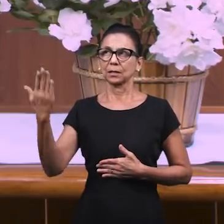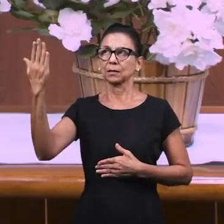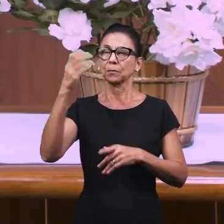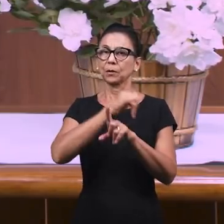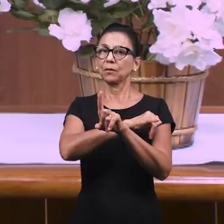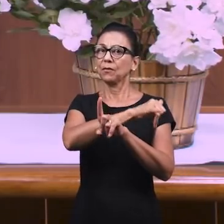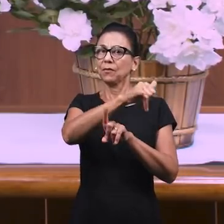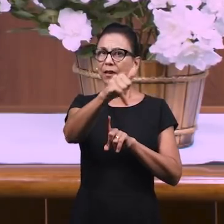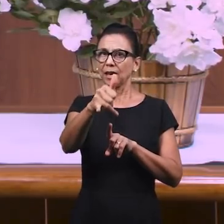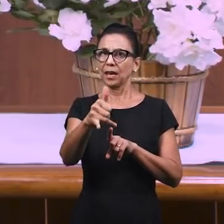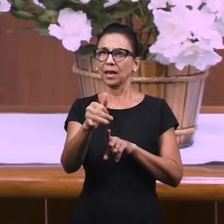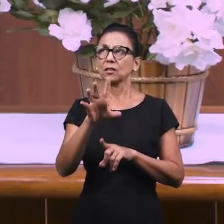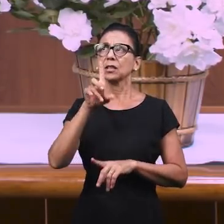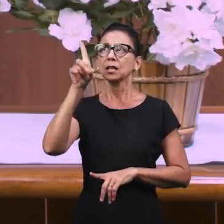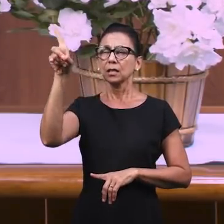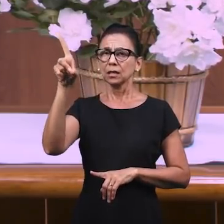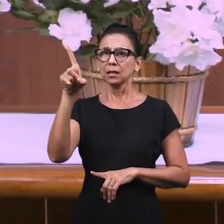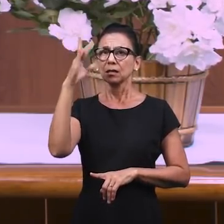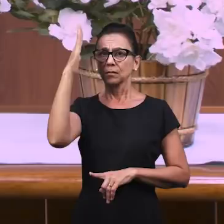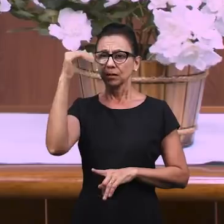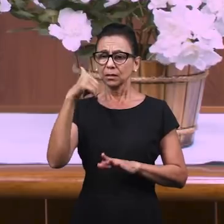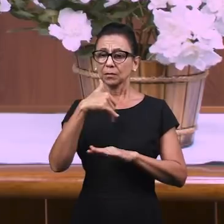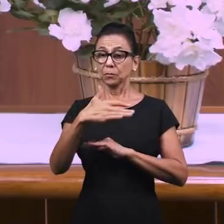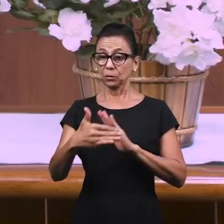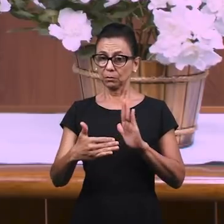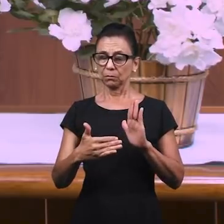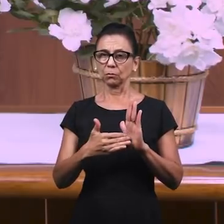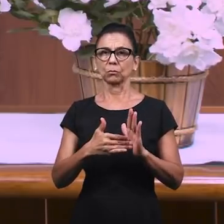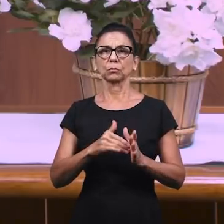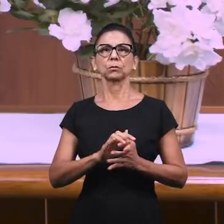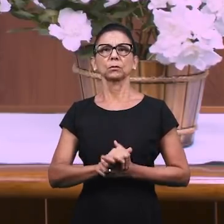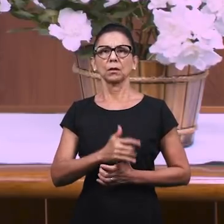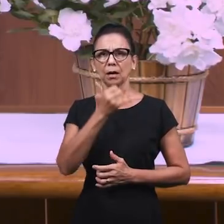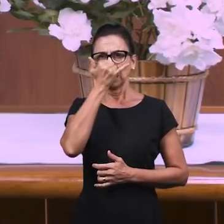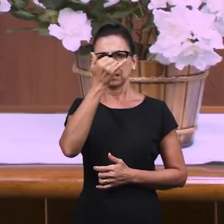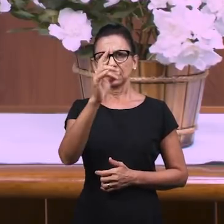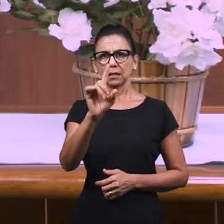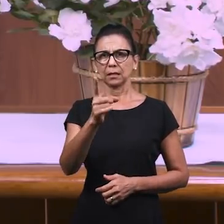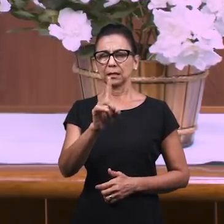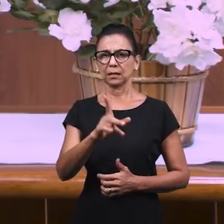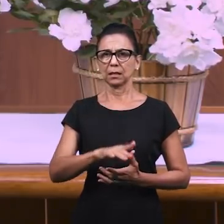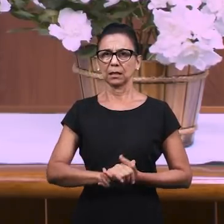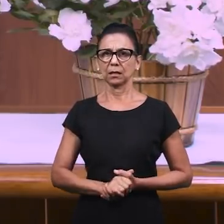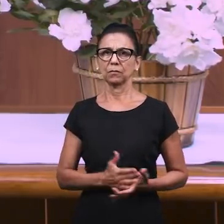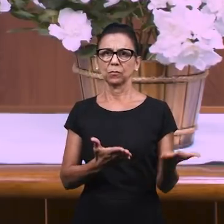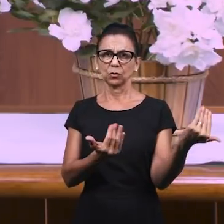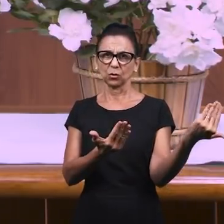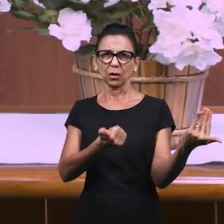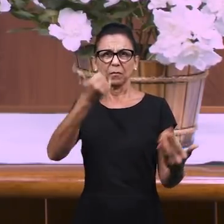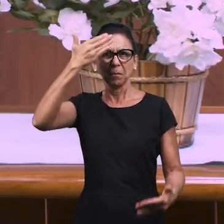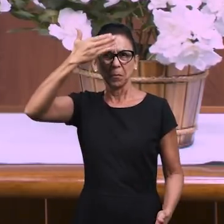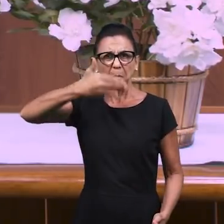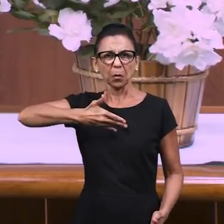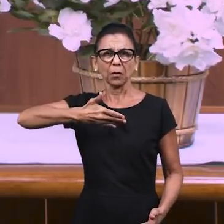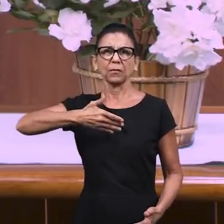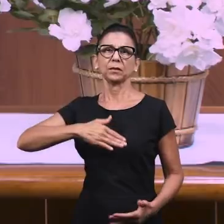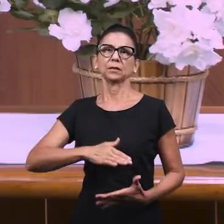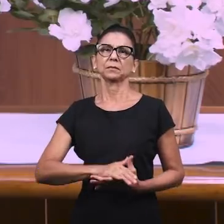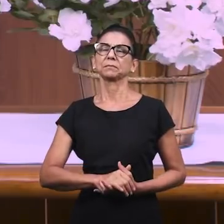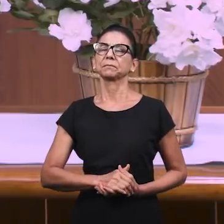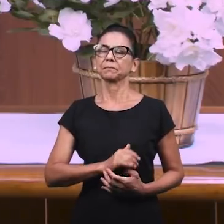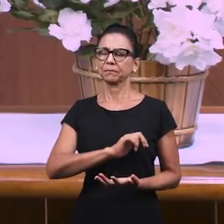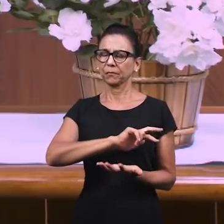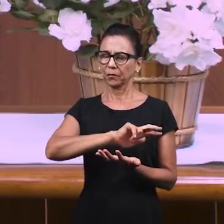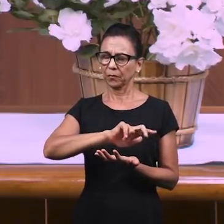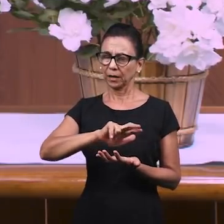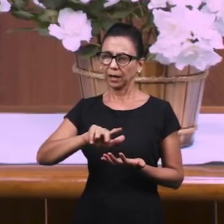é profética. Não existe a coincidência, é um jovem provado. E há muitos jovens que estão